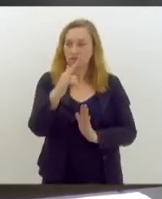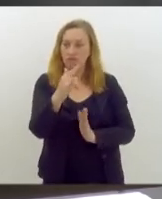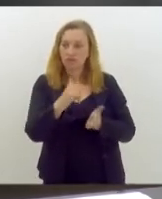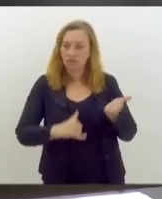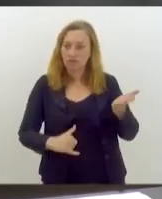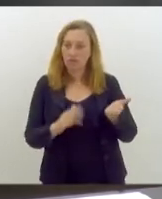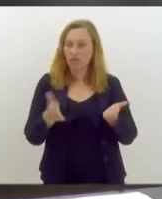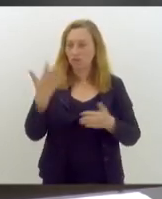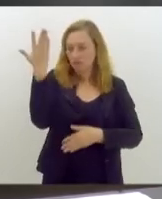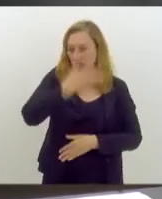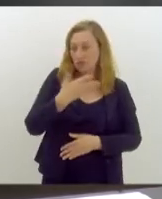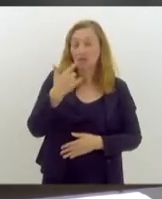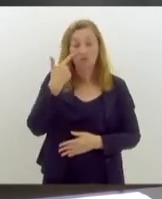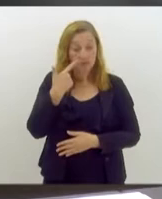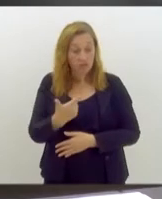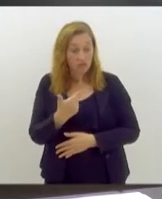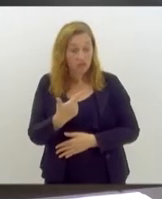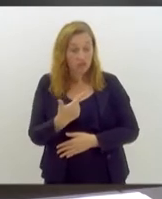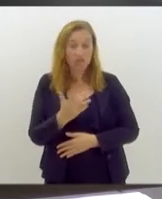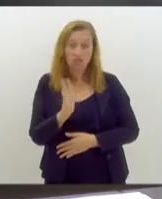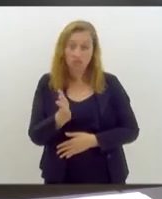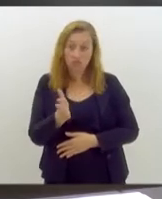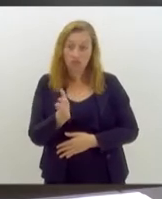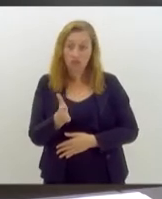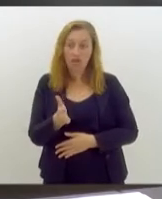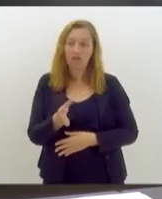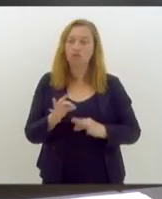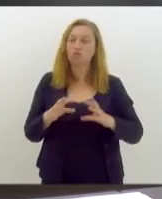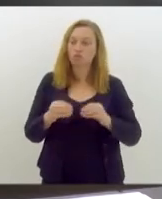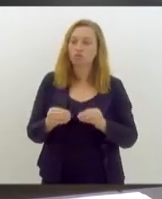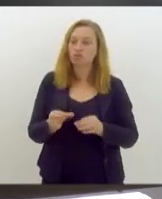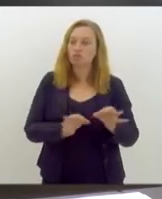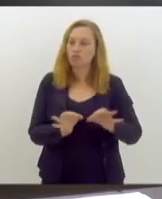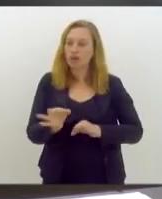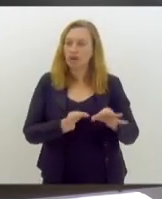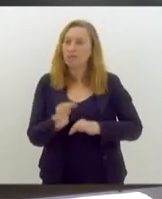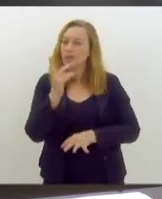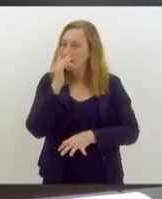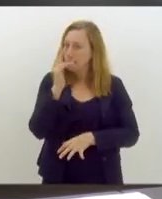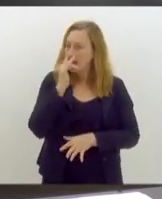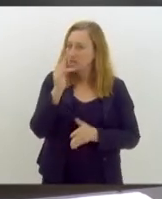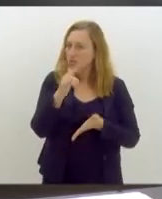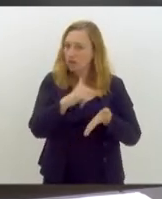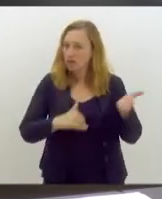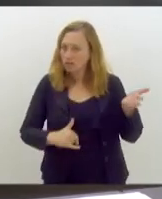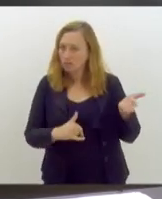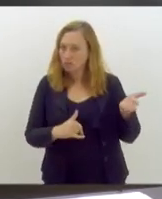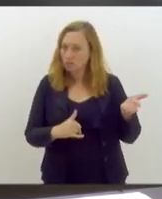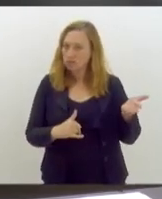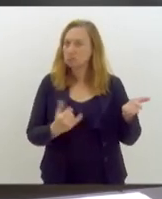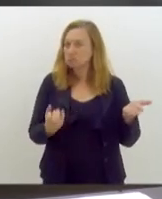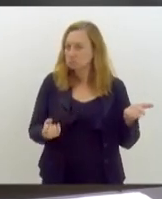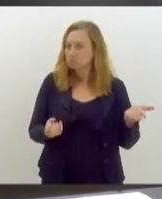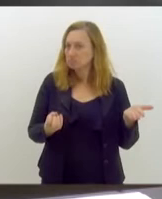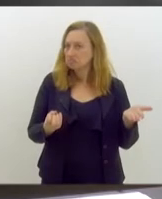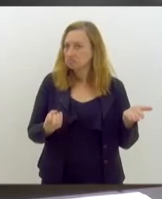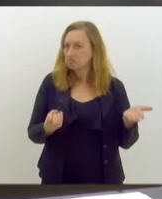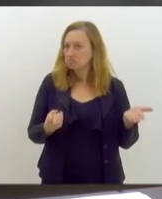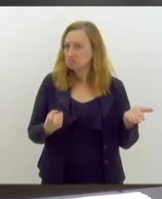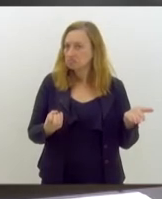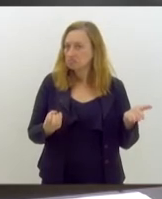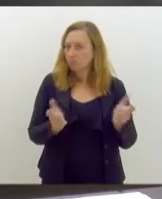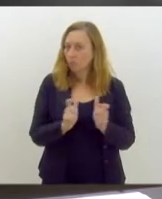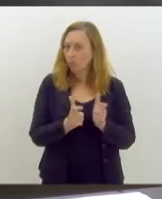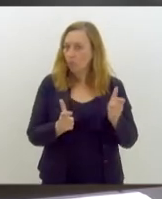Deputado Luiz Paulo as notas de rodapé que falou e de fato me parece um relatório bastante denso né